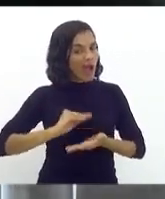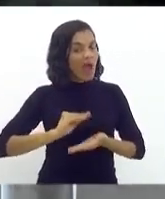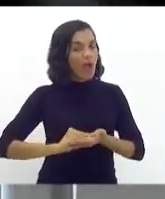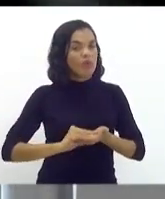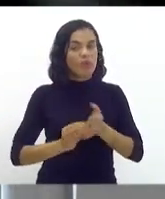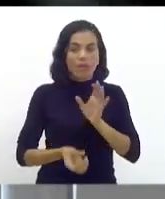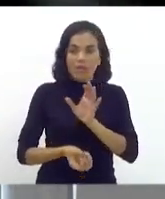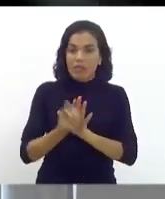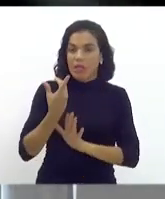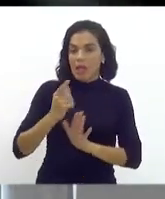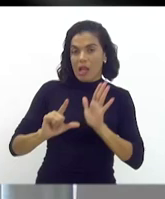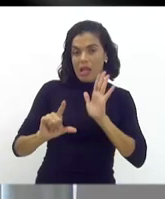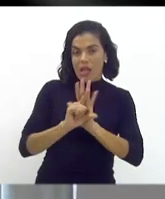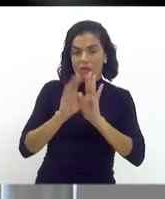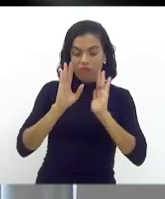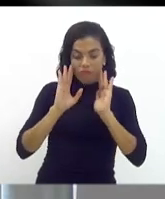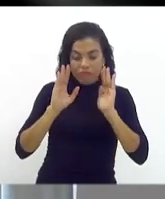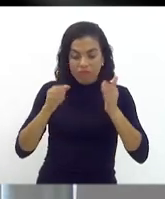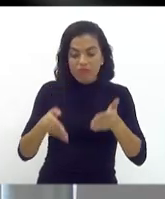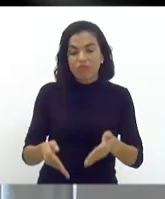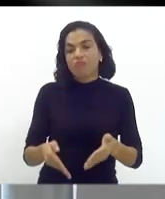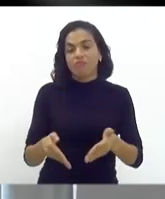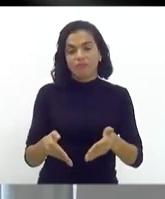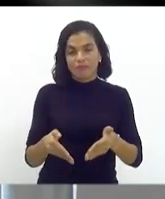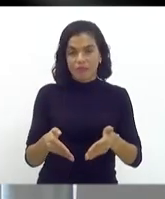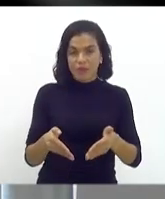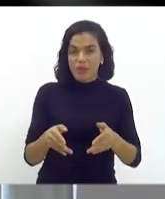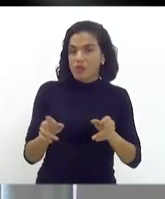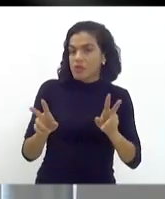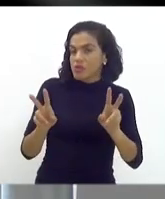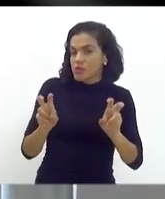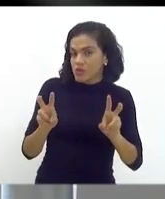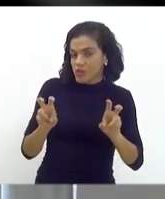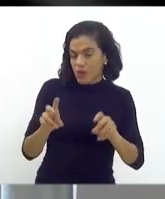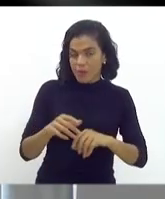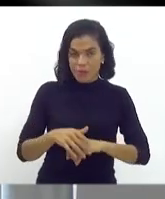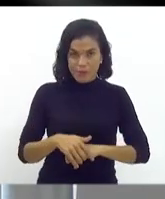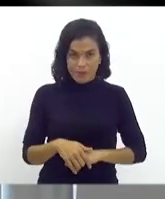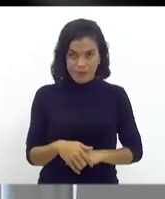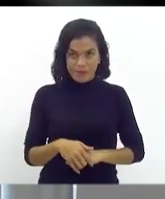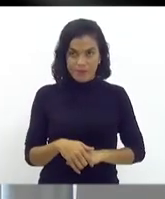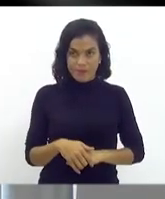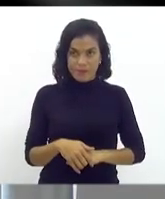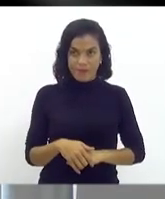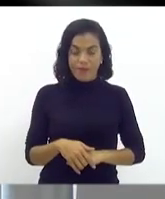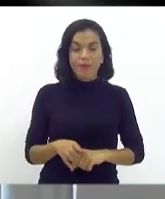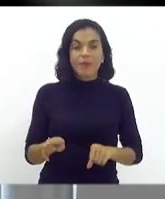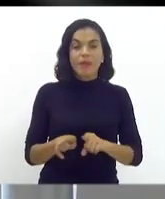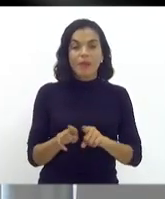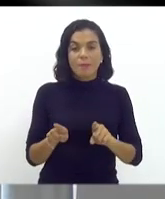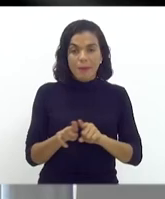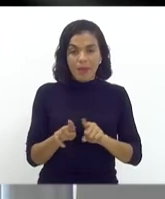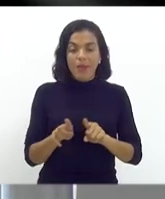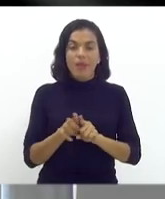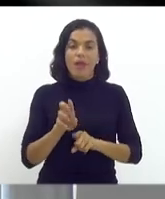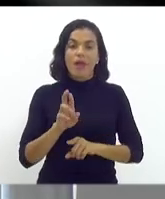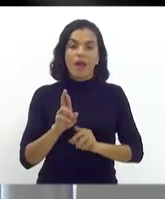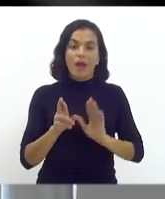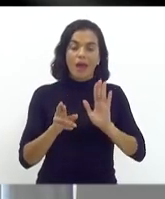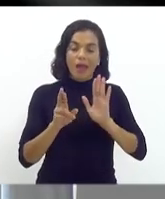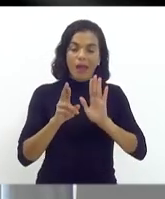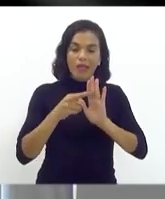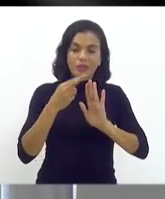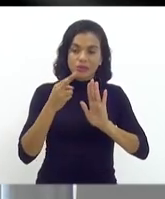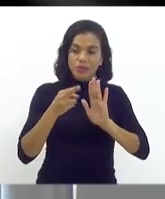Legislativa sobre sobre esse tema e a resolução 484